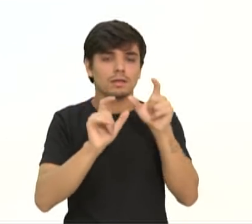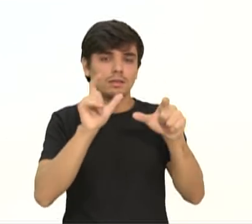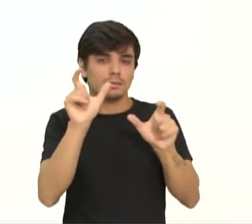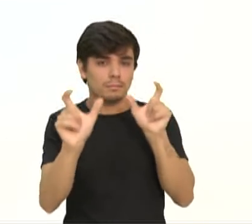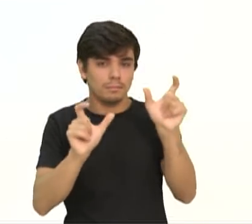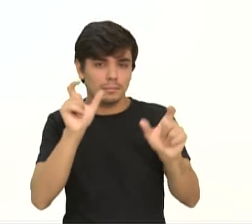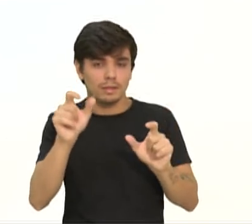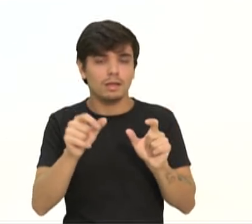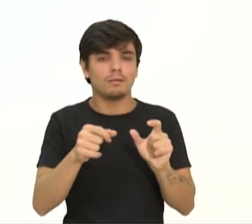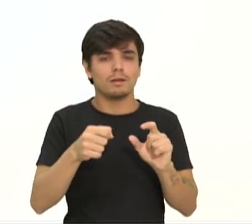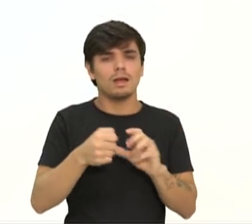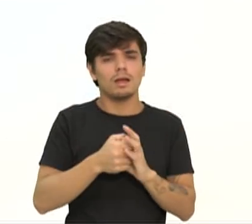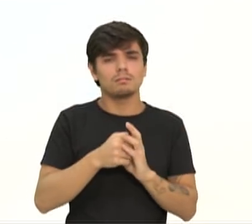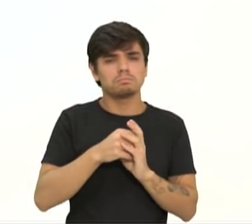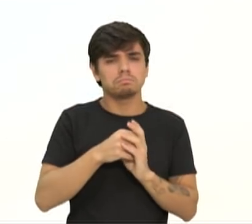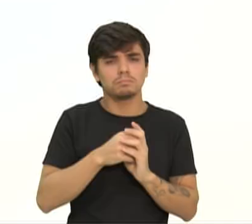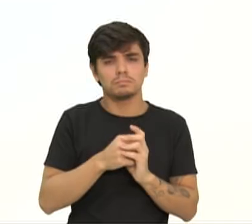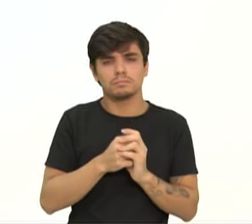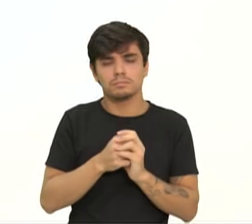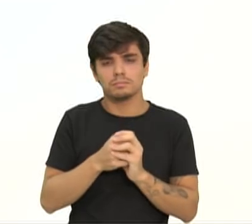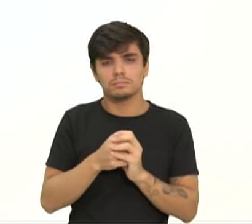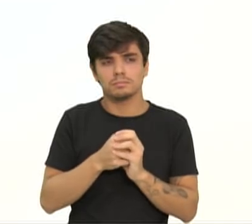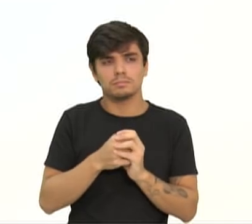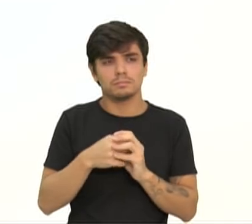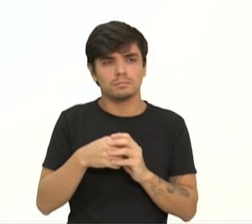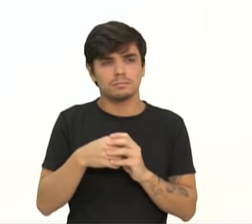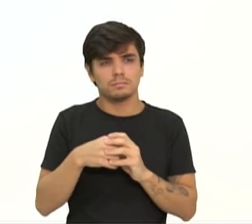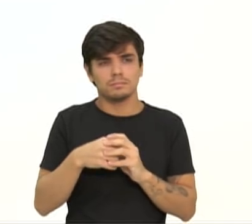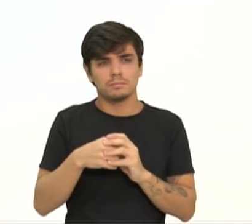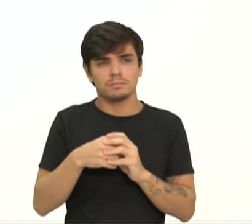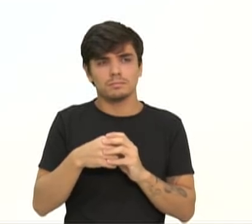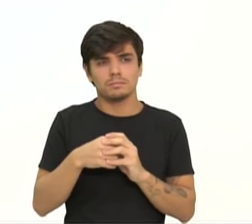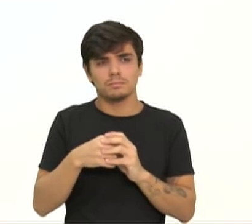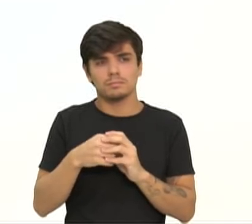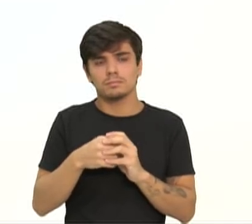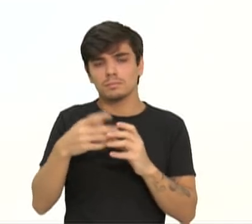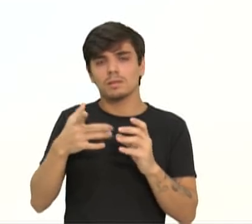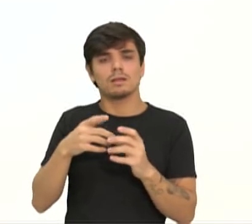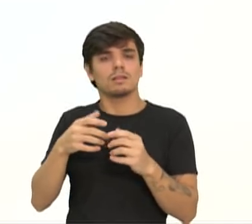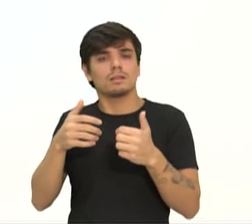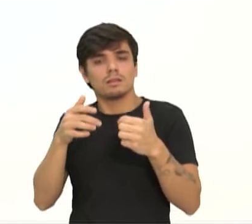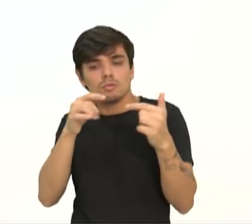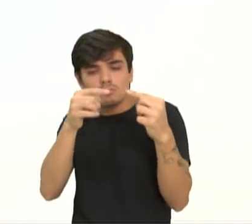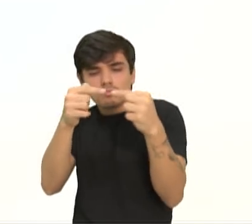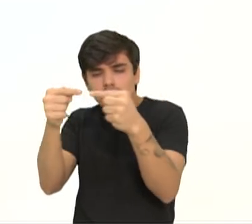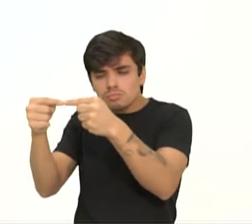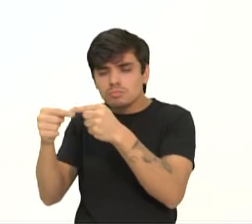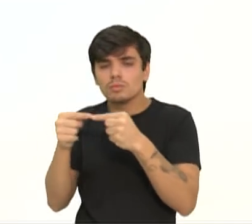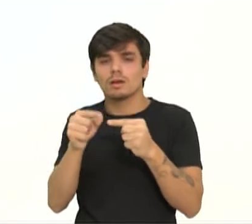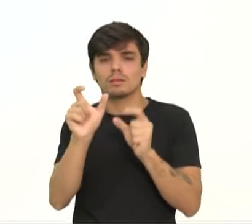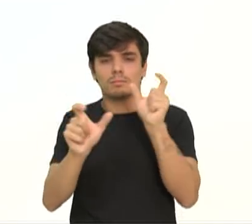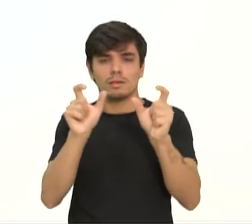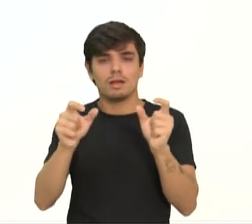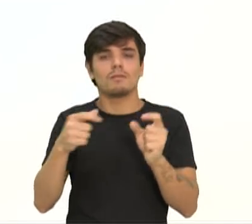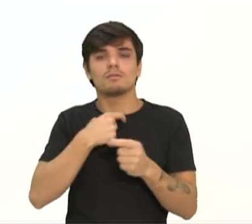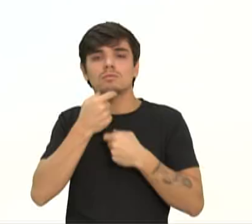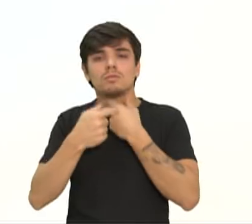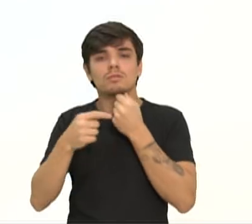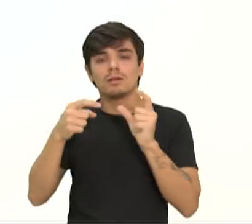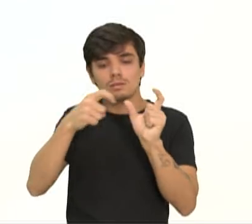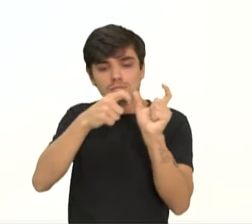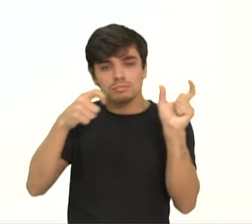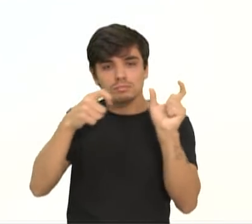devido à sua classificação, devido à classificação das palavras de acordo com a tonicidade da sílaba